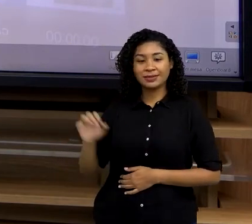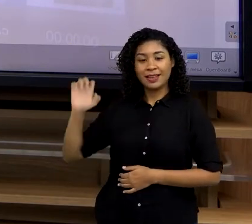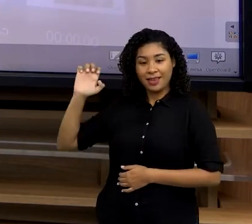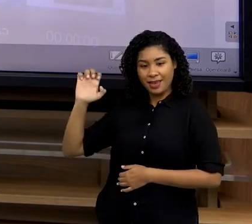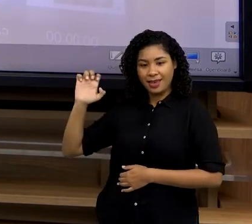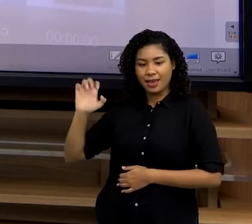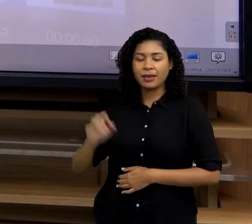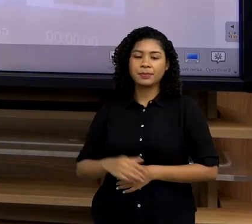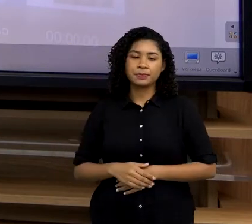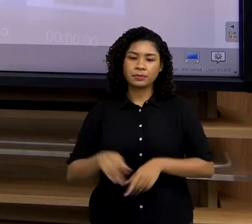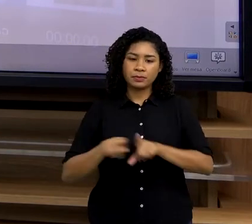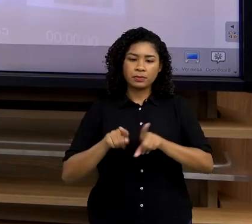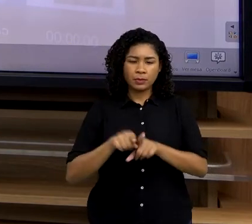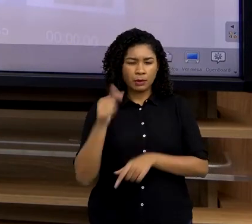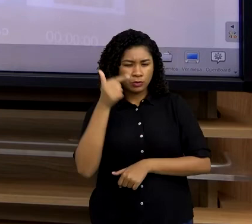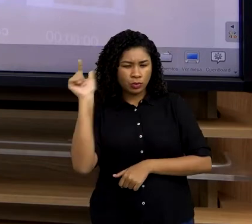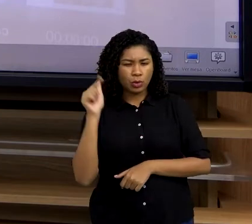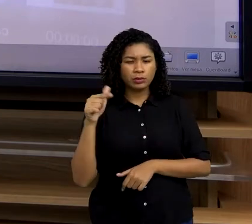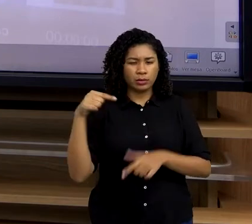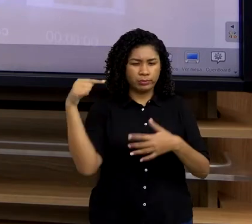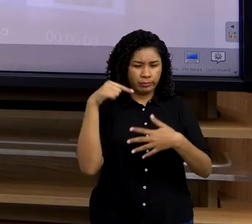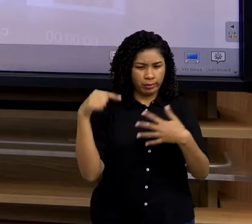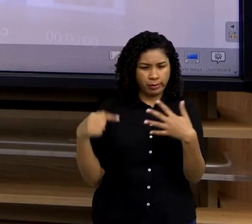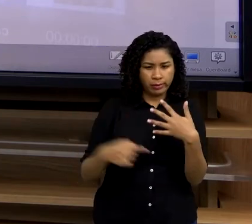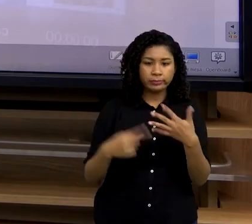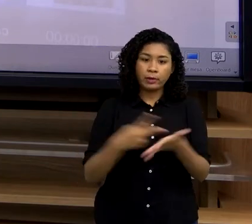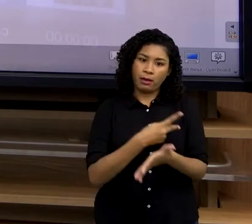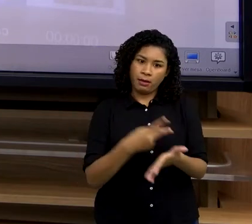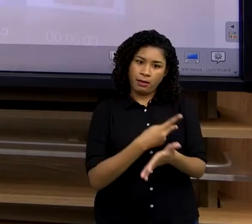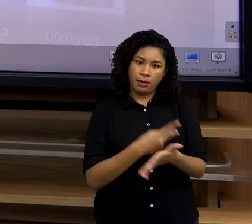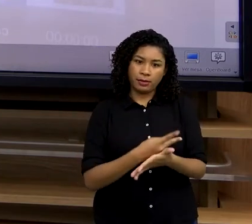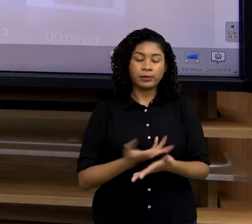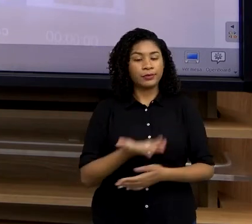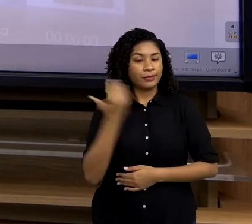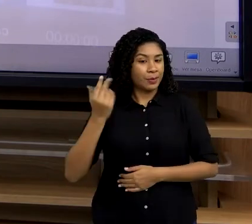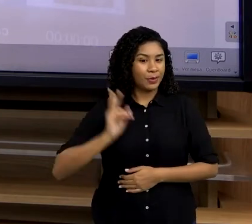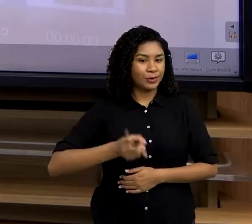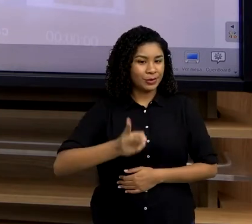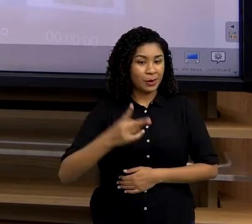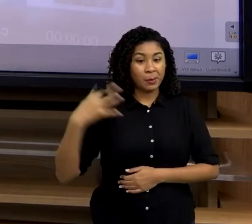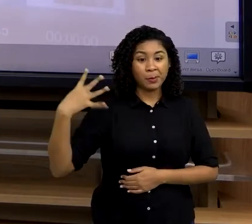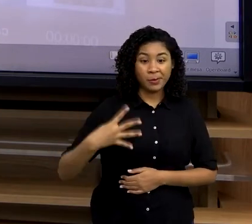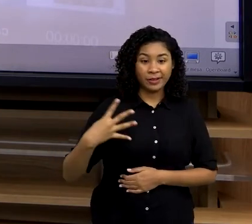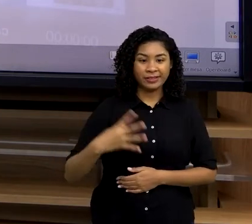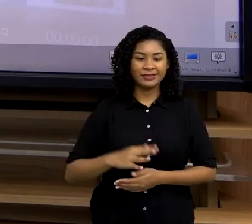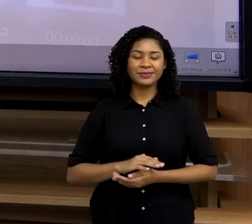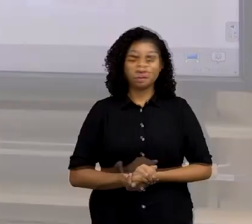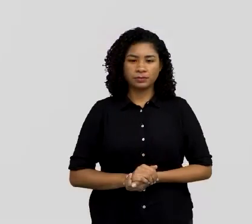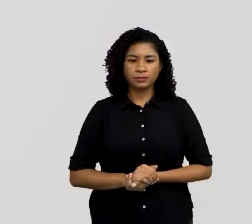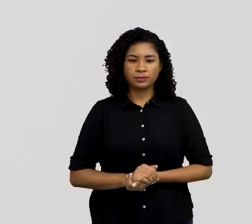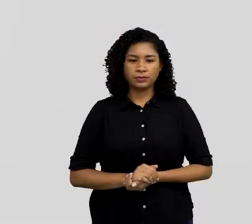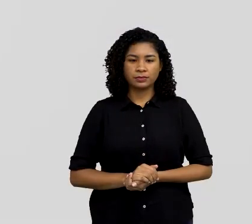alternativas falam essas ideias meio erradas, como nós vimos, e vamos seguir em frente. Quarta questão.